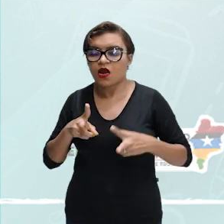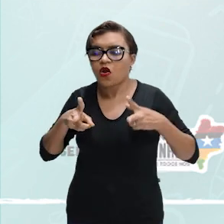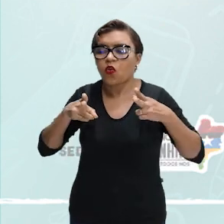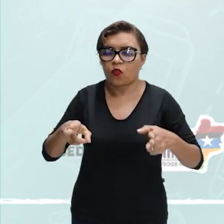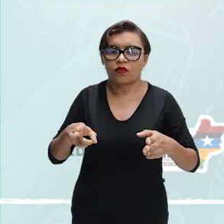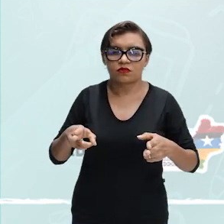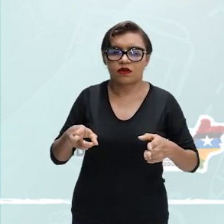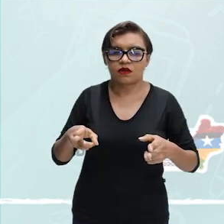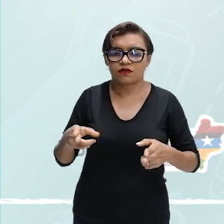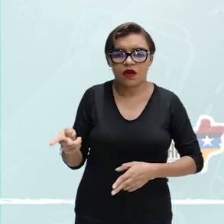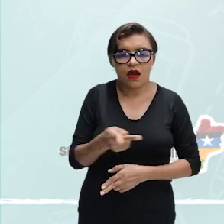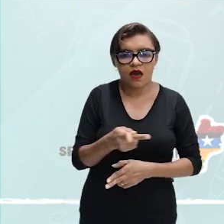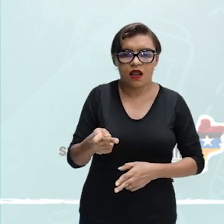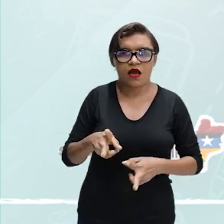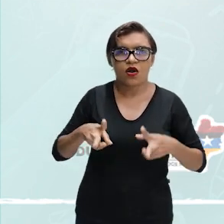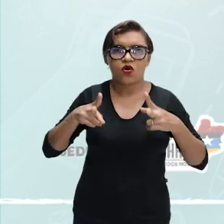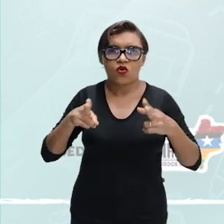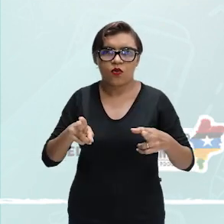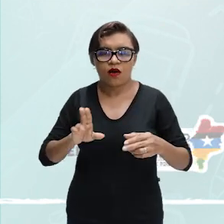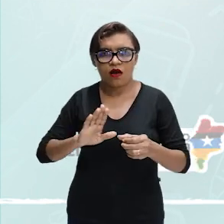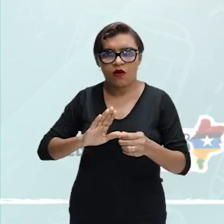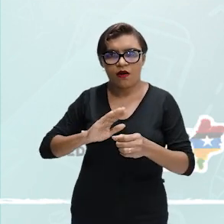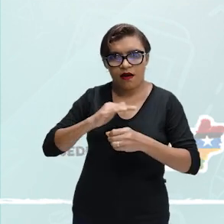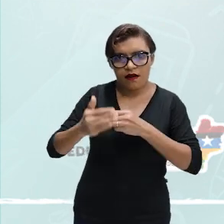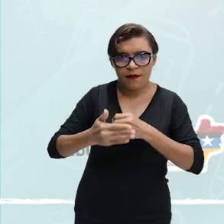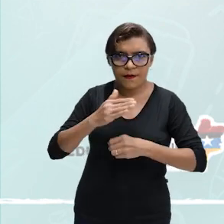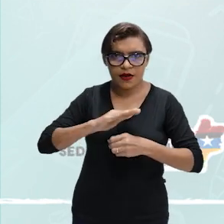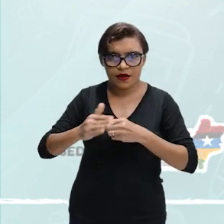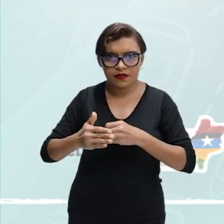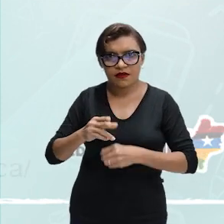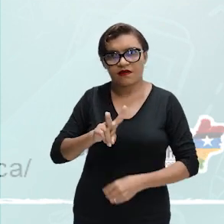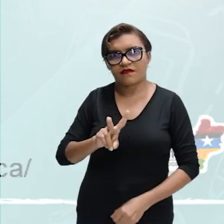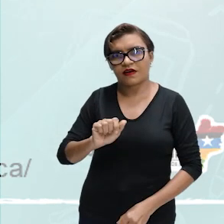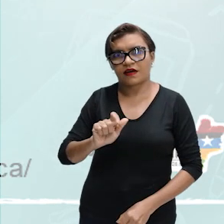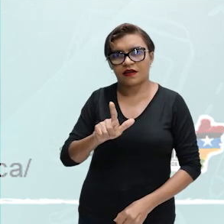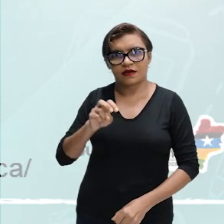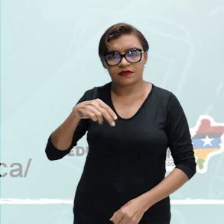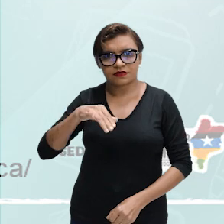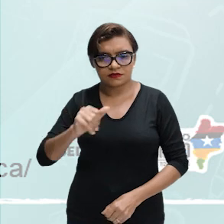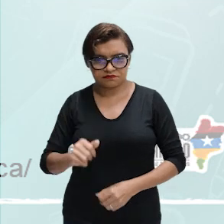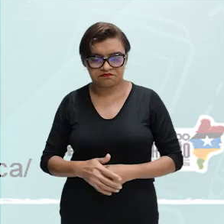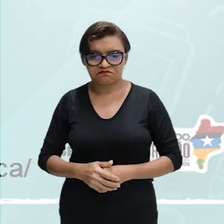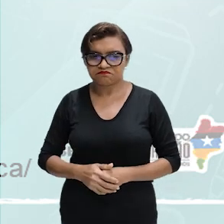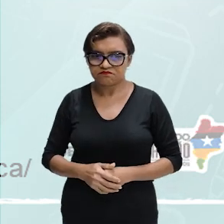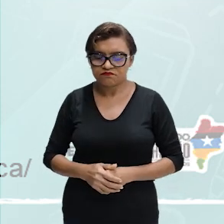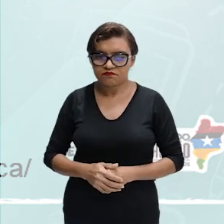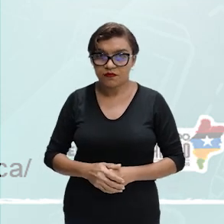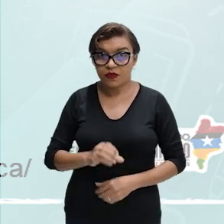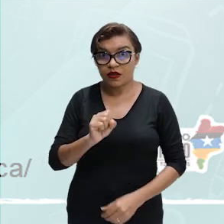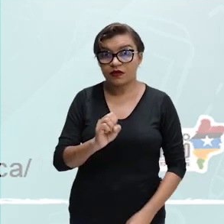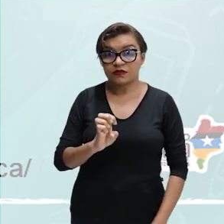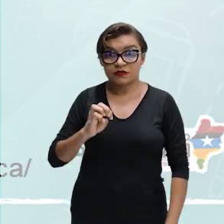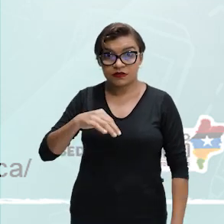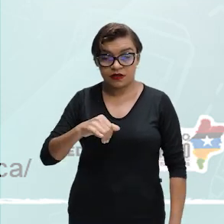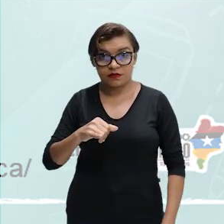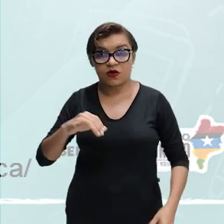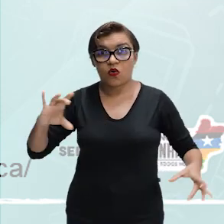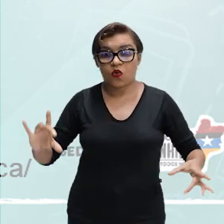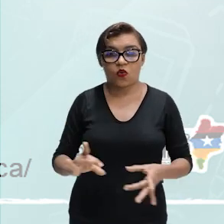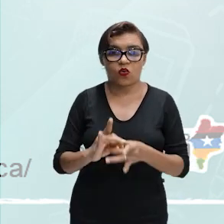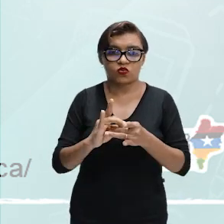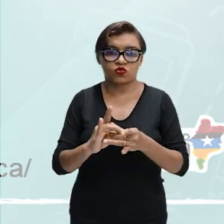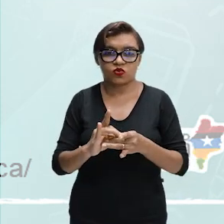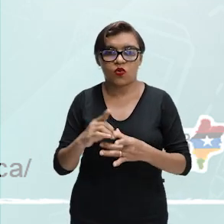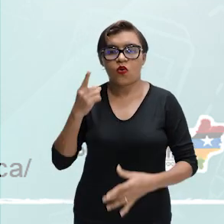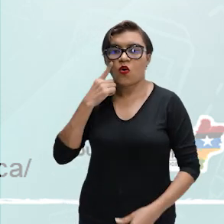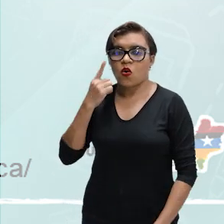igualdade entre eles quanto a essa camada de valência, ok? Bom, o semicondutor intrínseco, nós chamamos